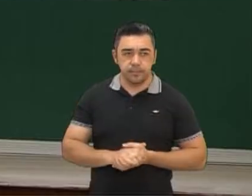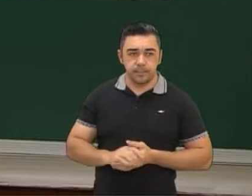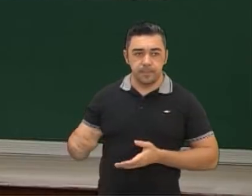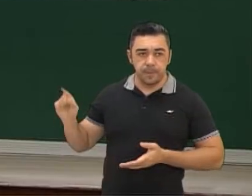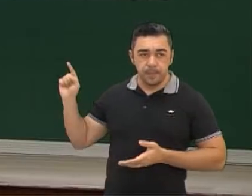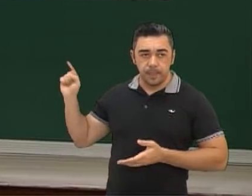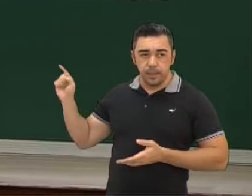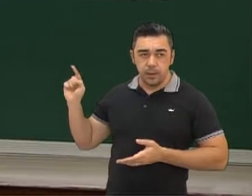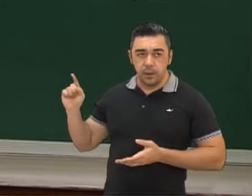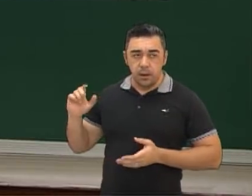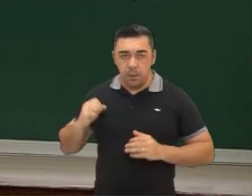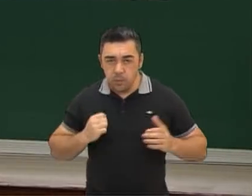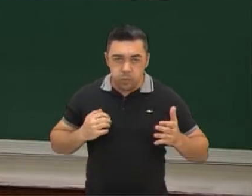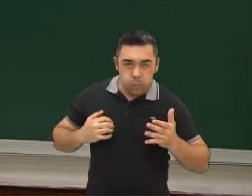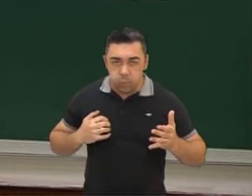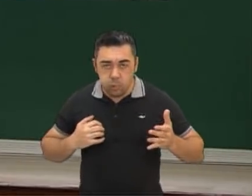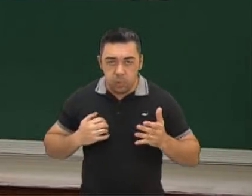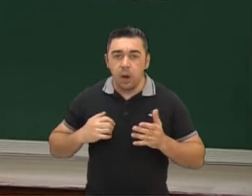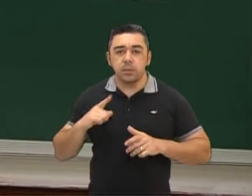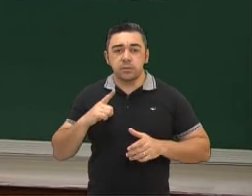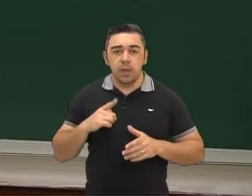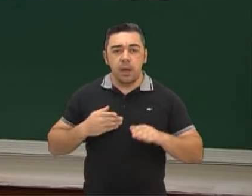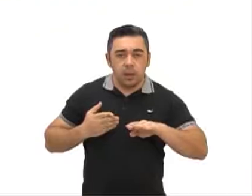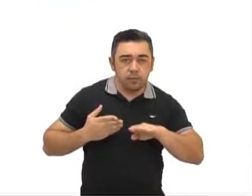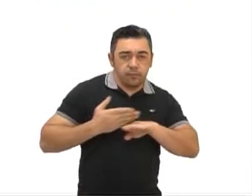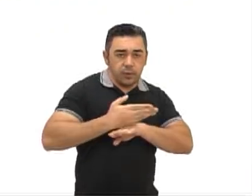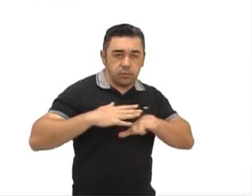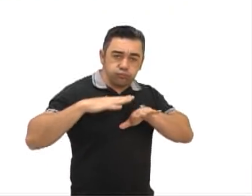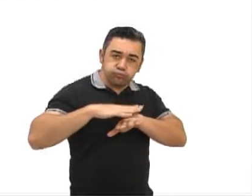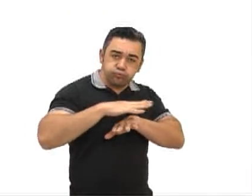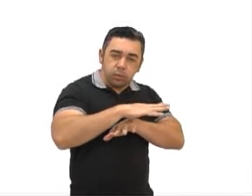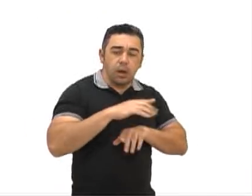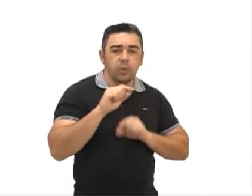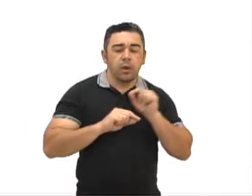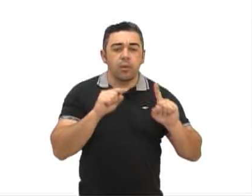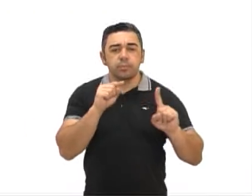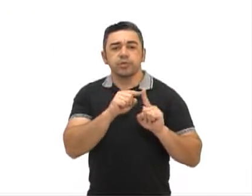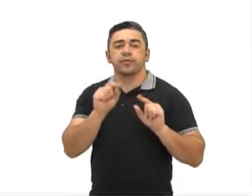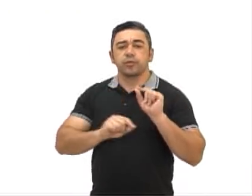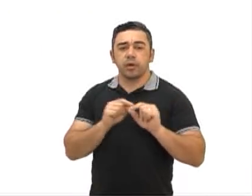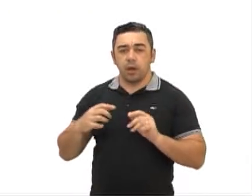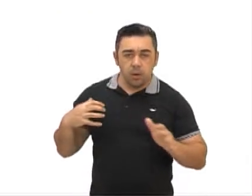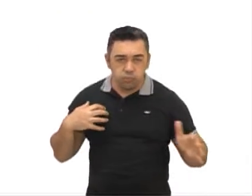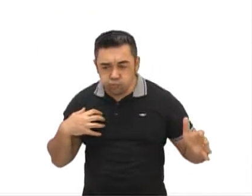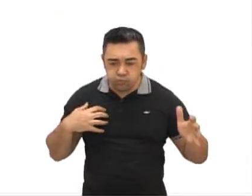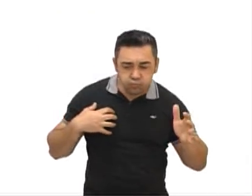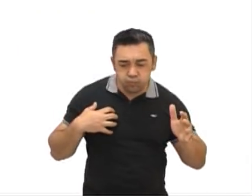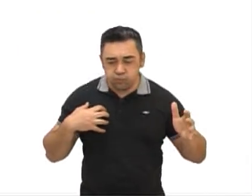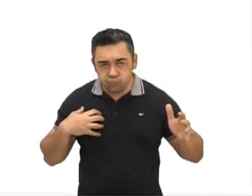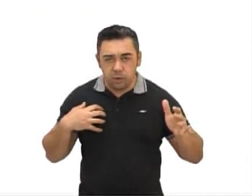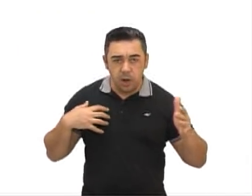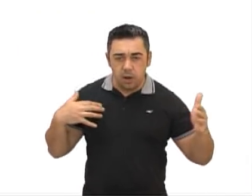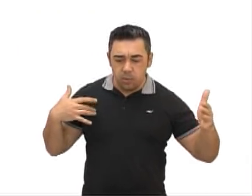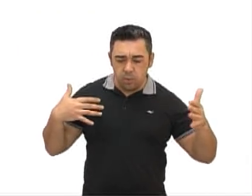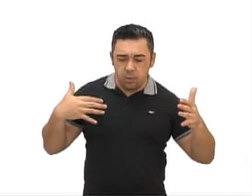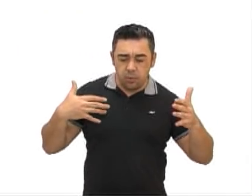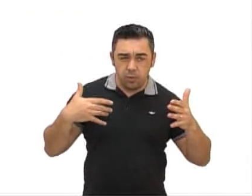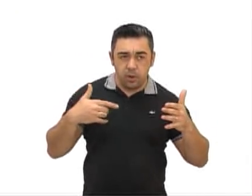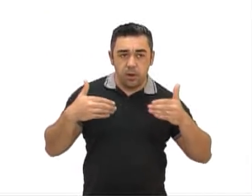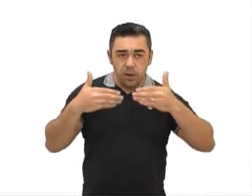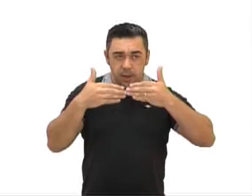Então, o rugby é um esporte coletivo de invasão, onde o objetivo é carregar a bola até a linha